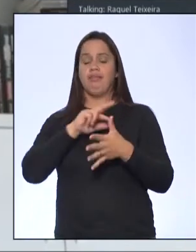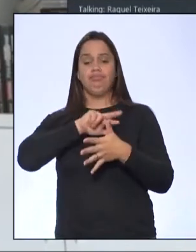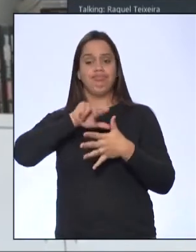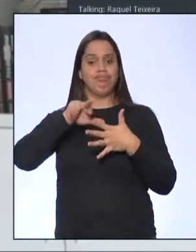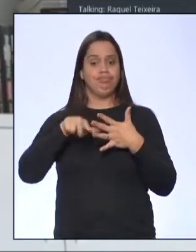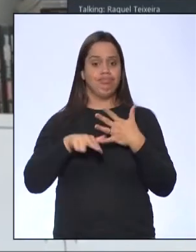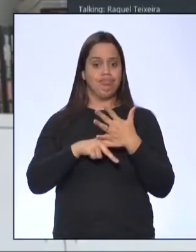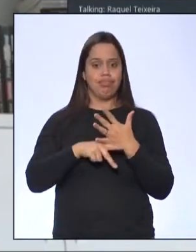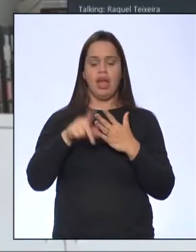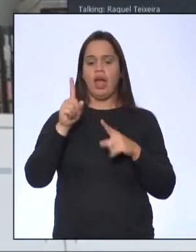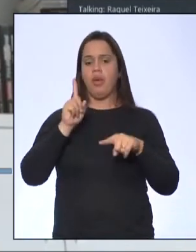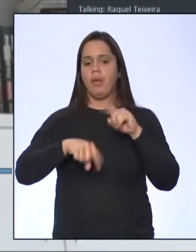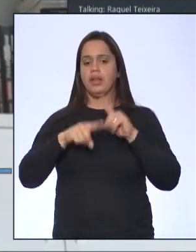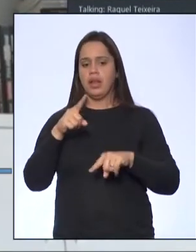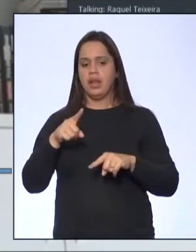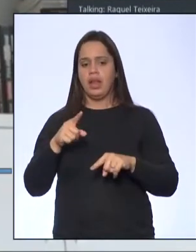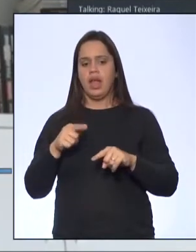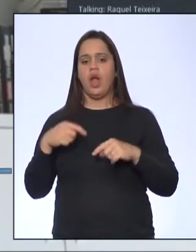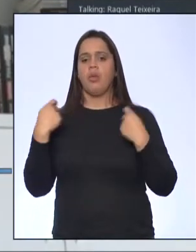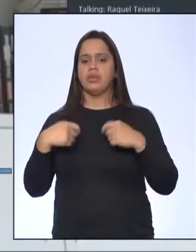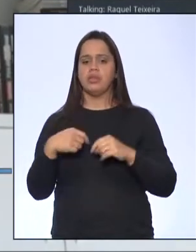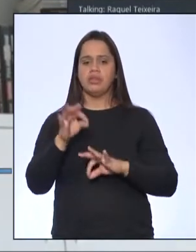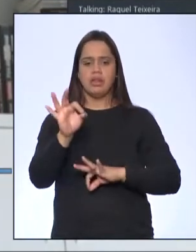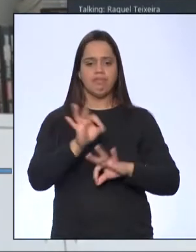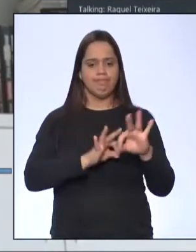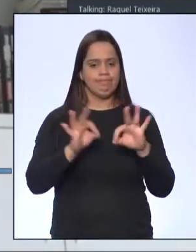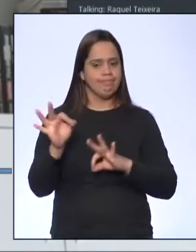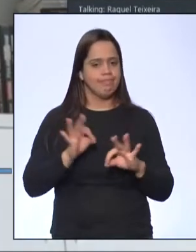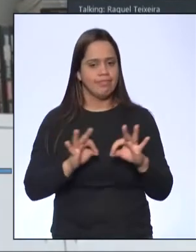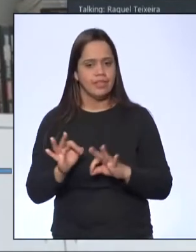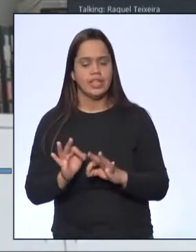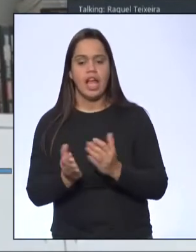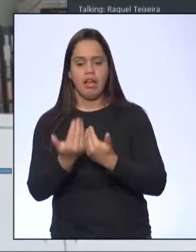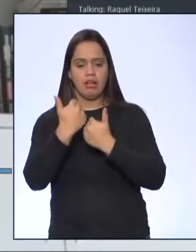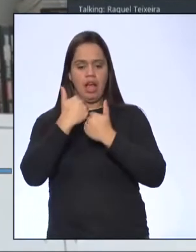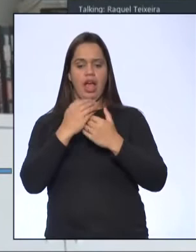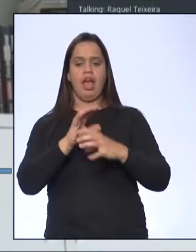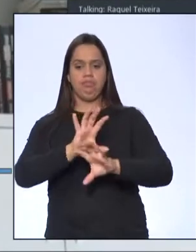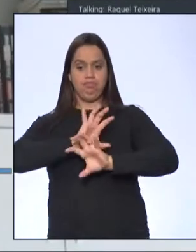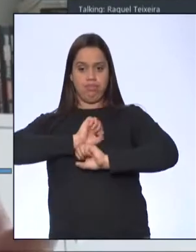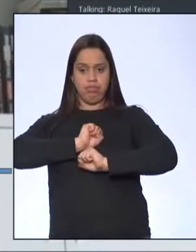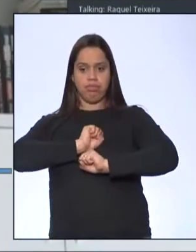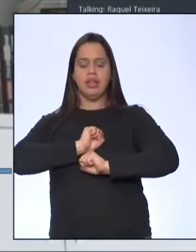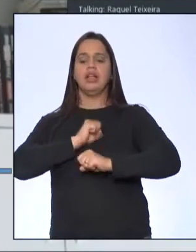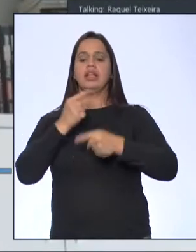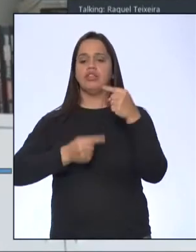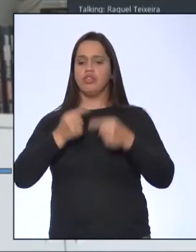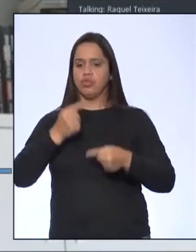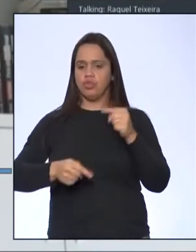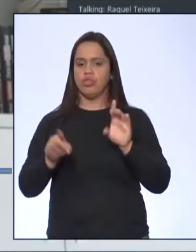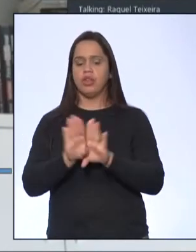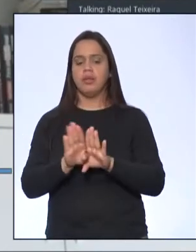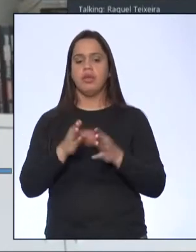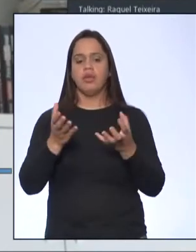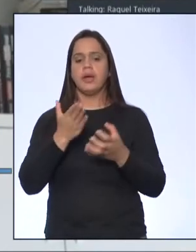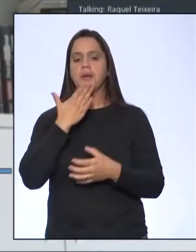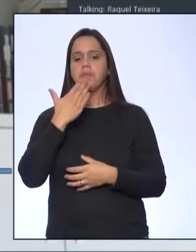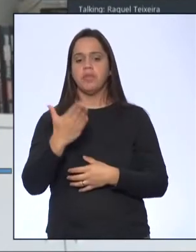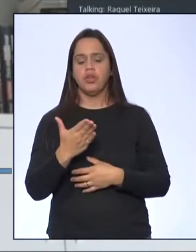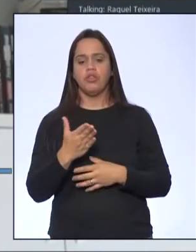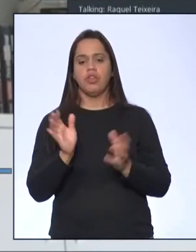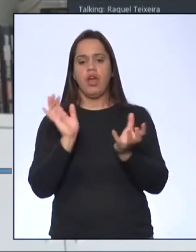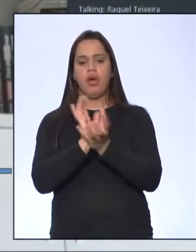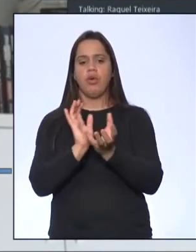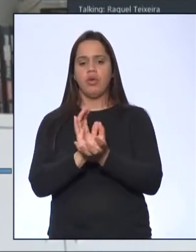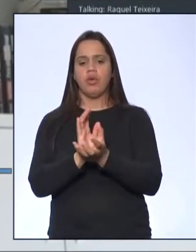vai ter que ser amadurecido, internalizado, discutido. Eu quero até pedir à equipe